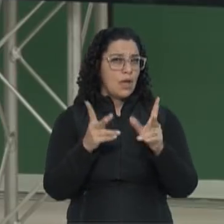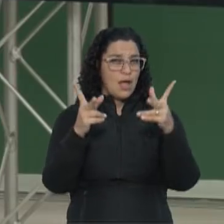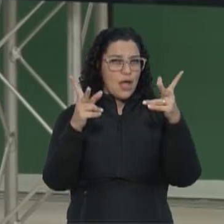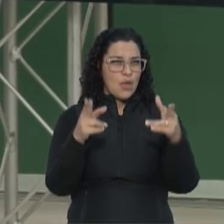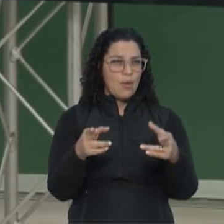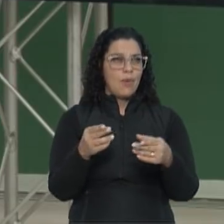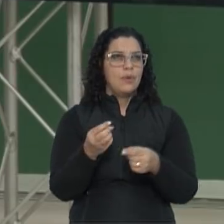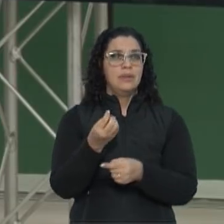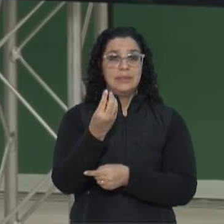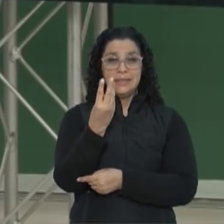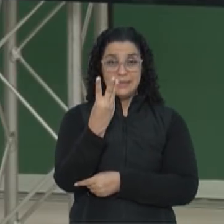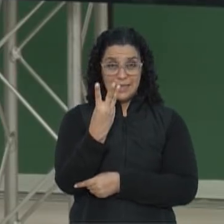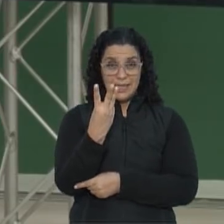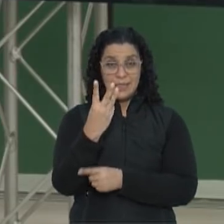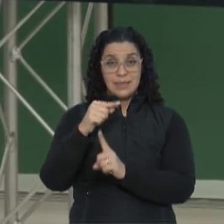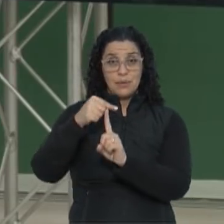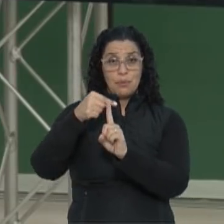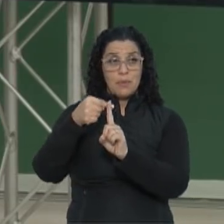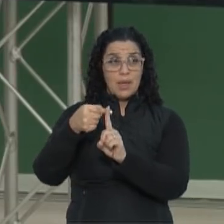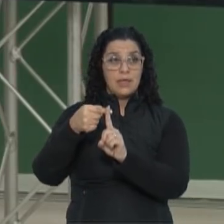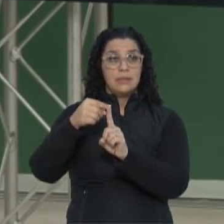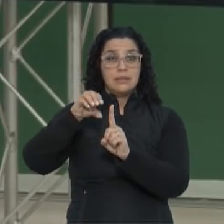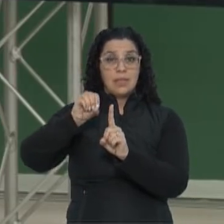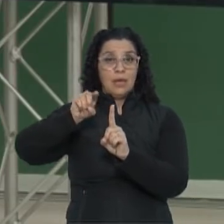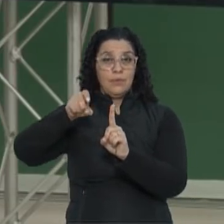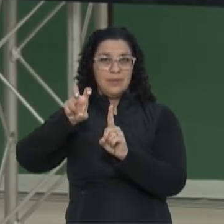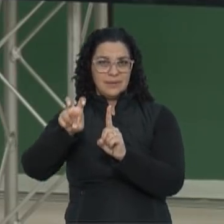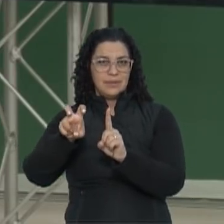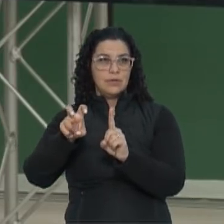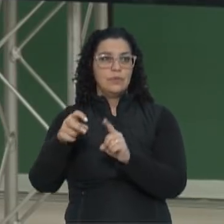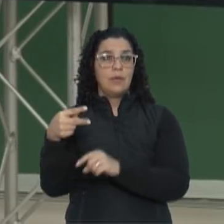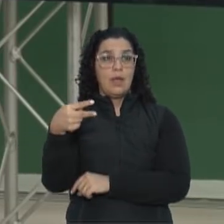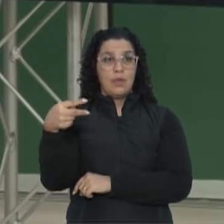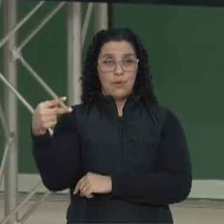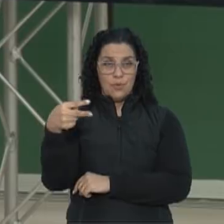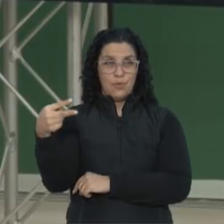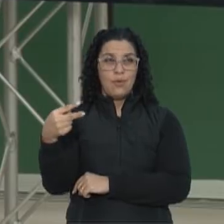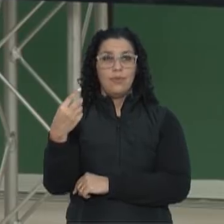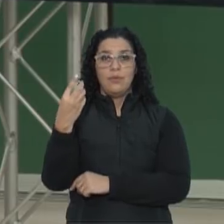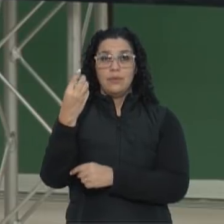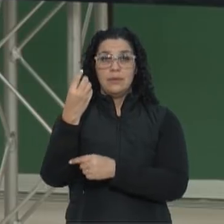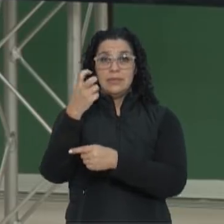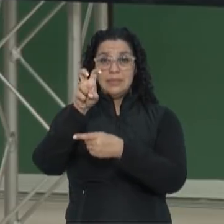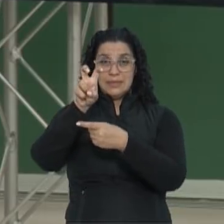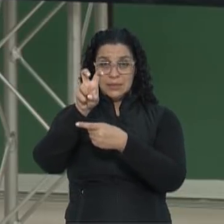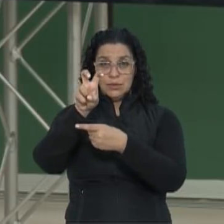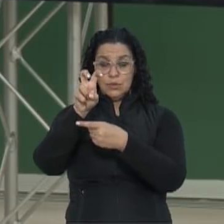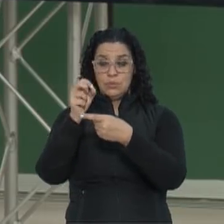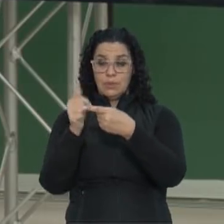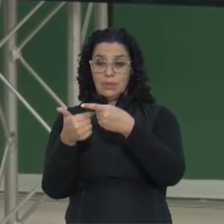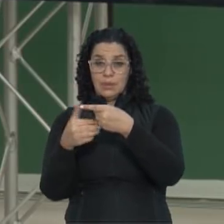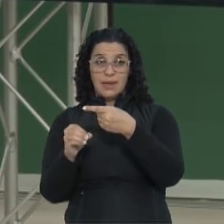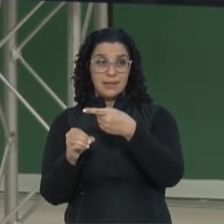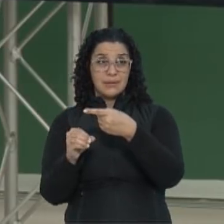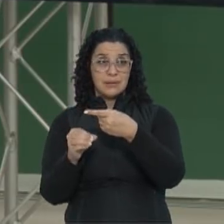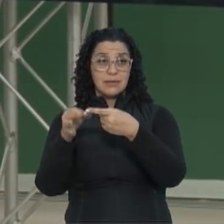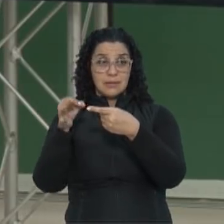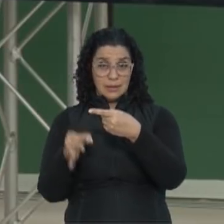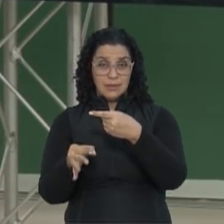é 3 mais 5 décimos. 5 décimos, 5 sobre 10,